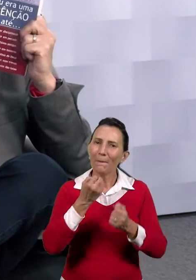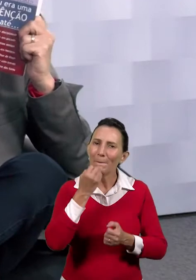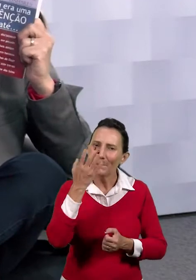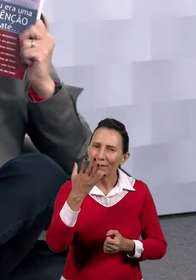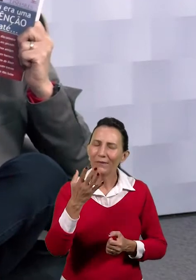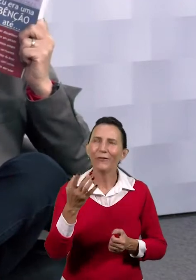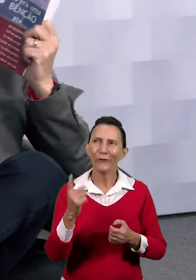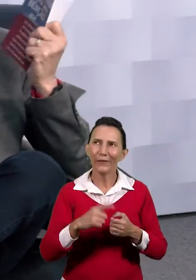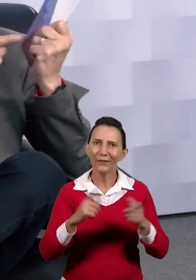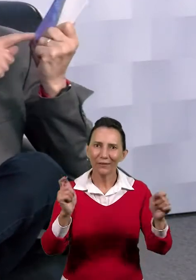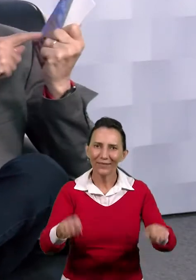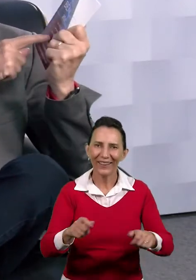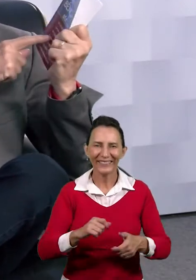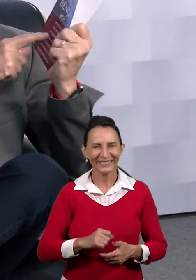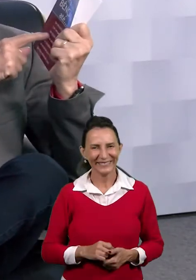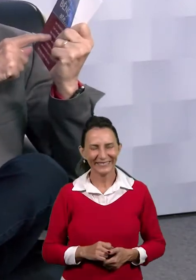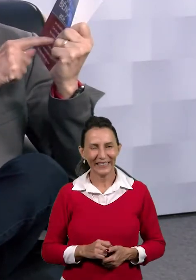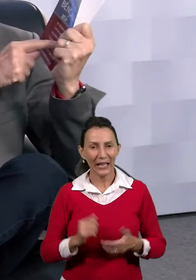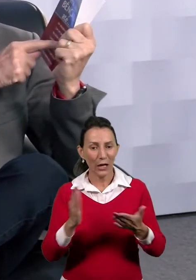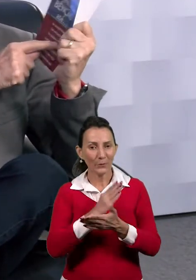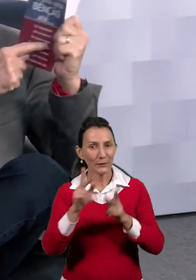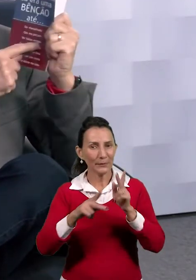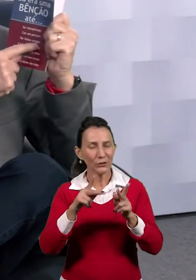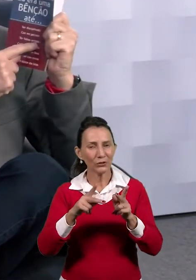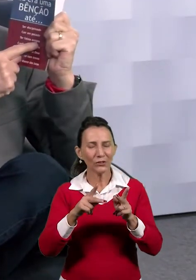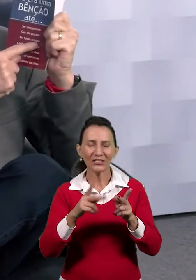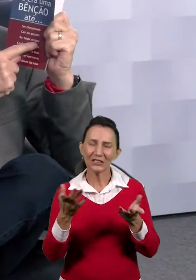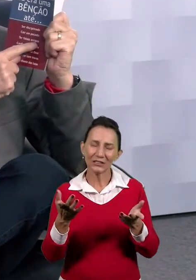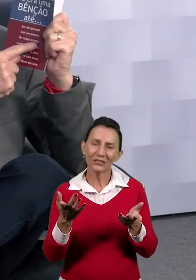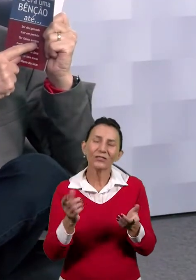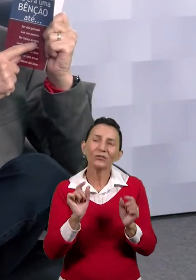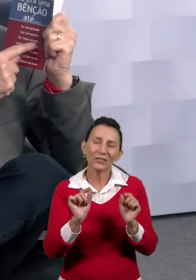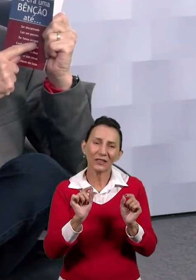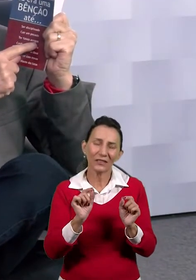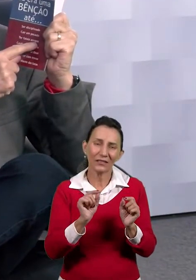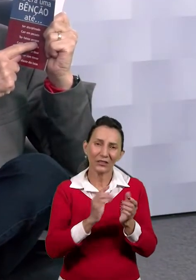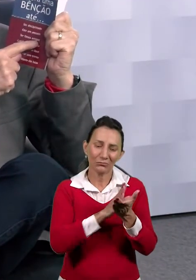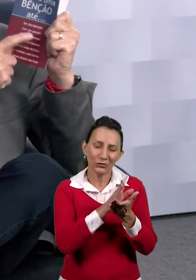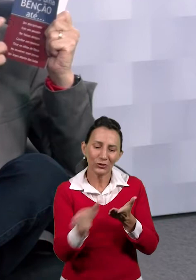deixem de ser uma bênção? Aqui, ó, ter falsos amigos.